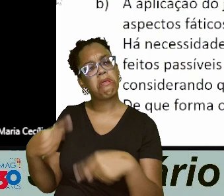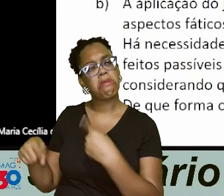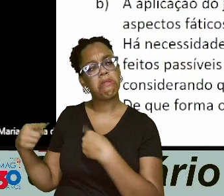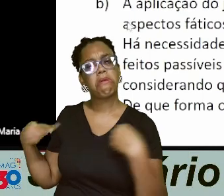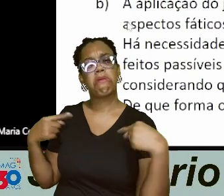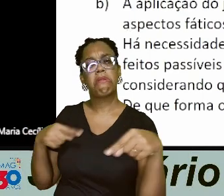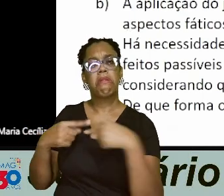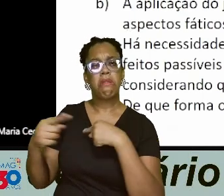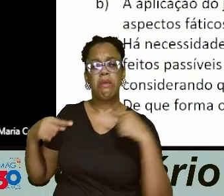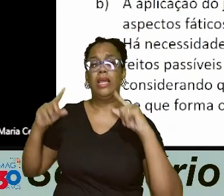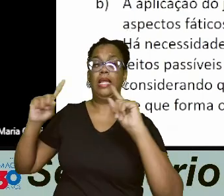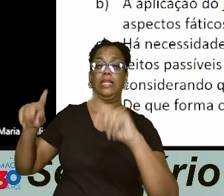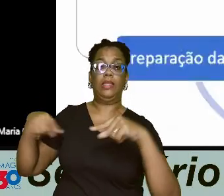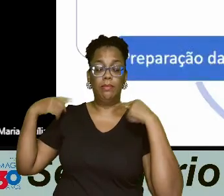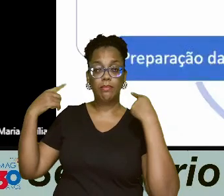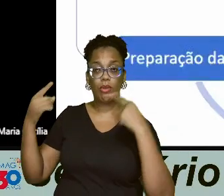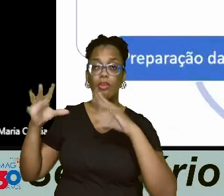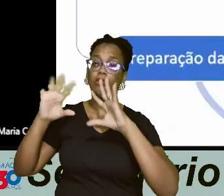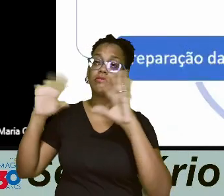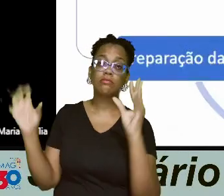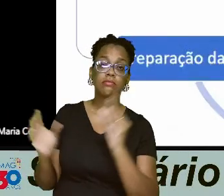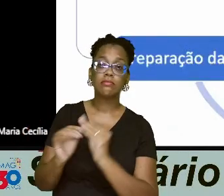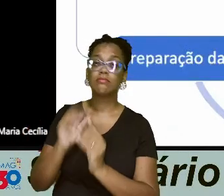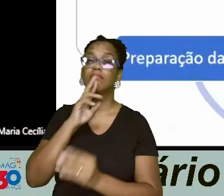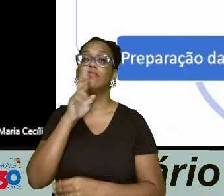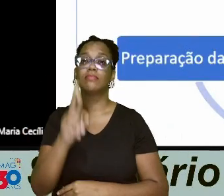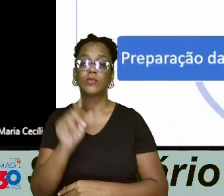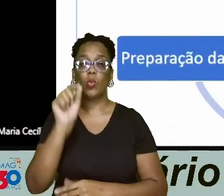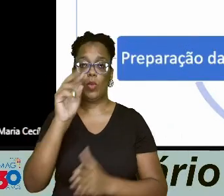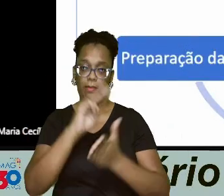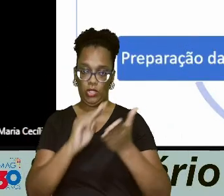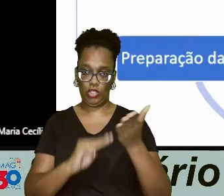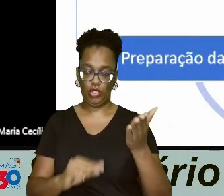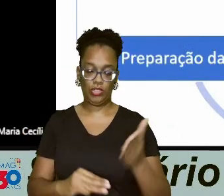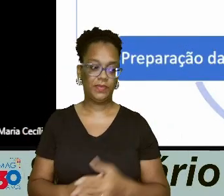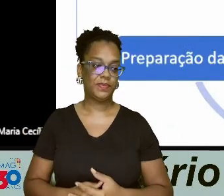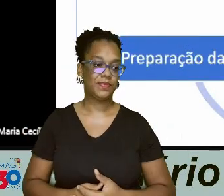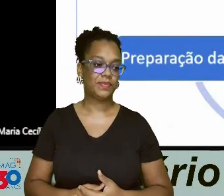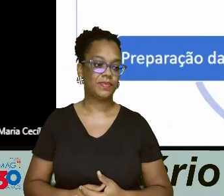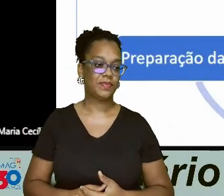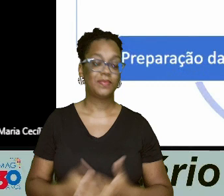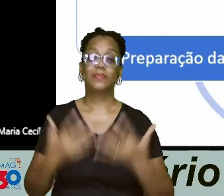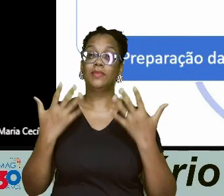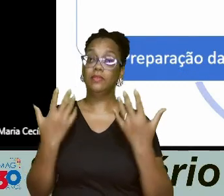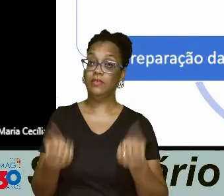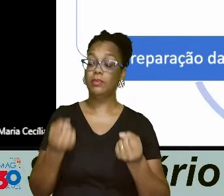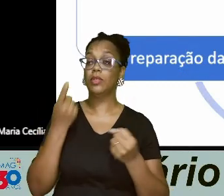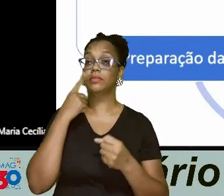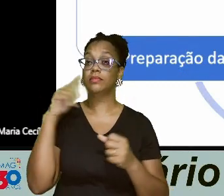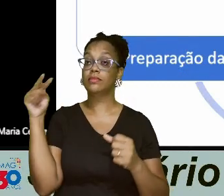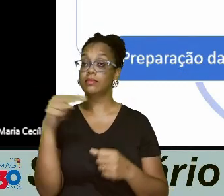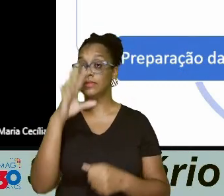a uma seguinte conformação metodológica. Vamos, então, olhar para as decisões judiciais que foram